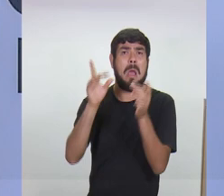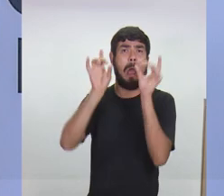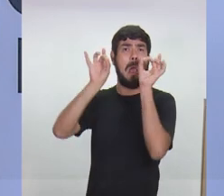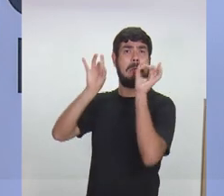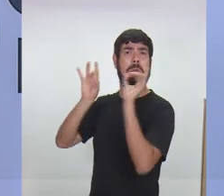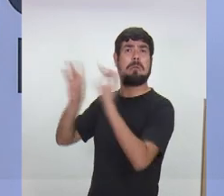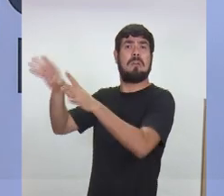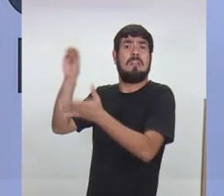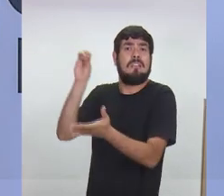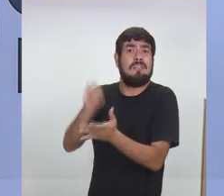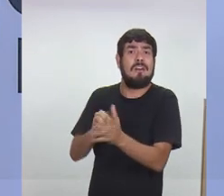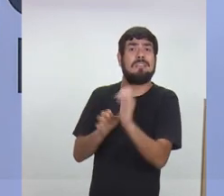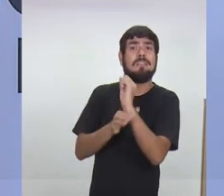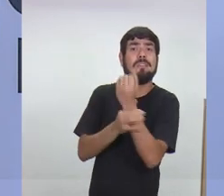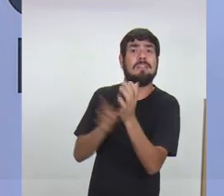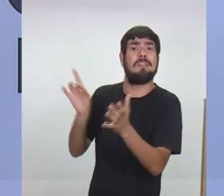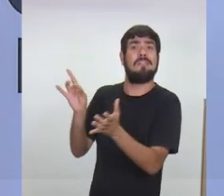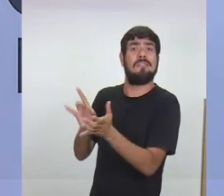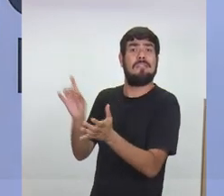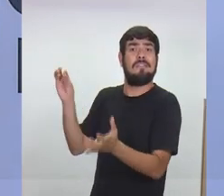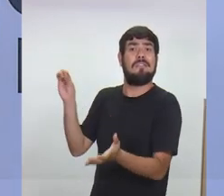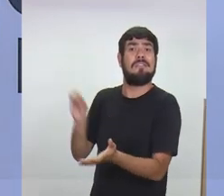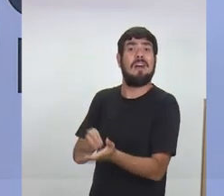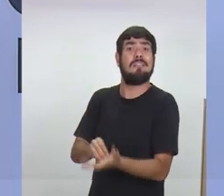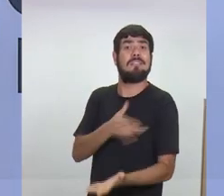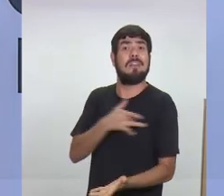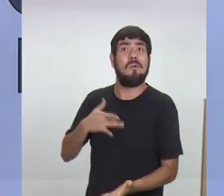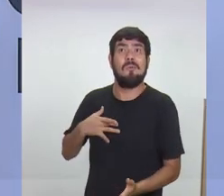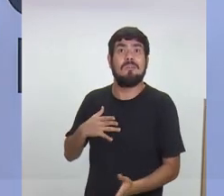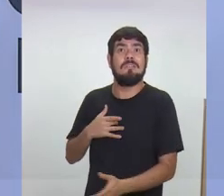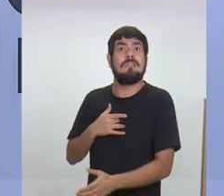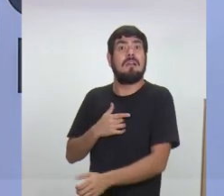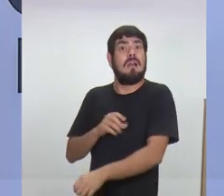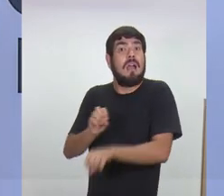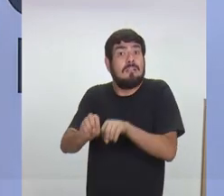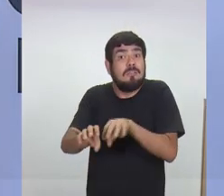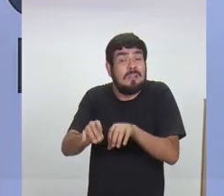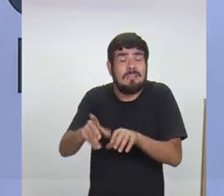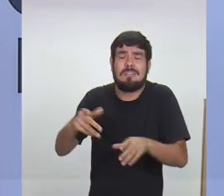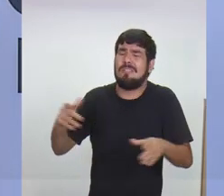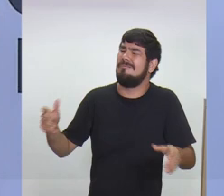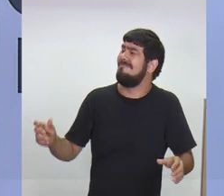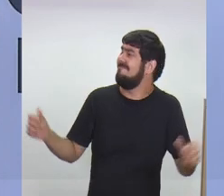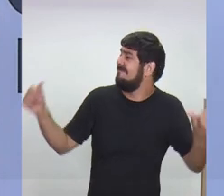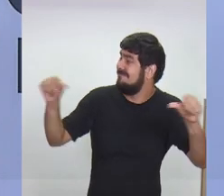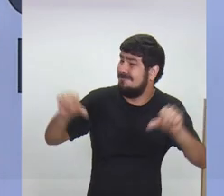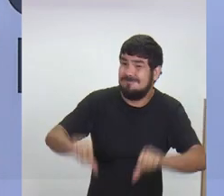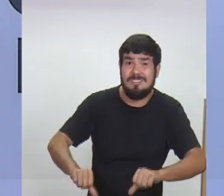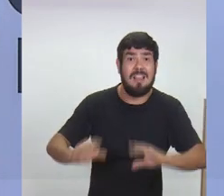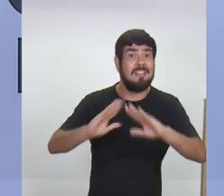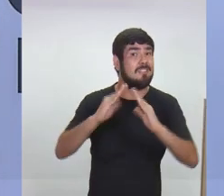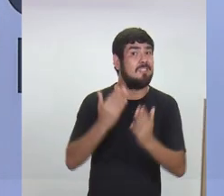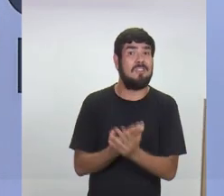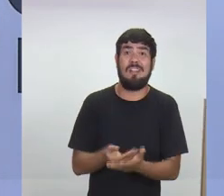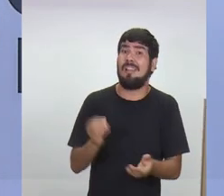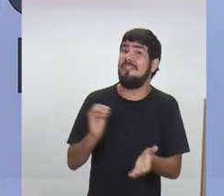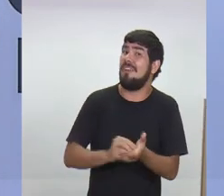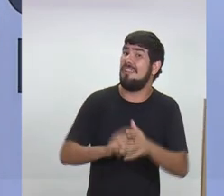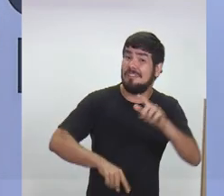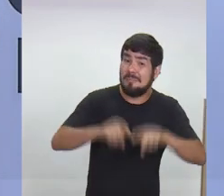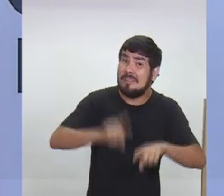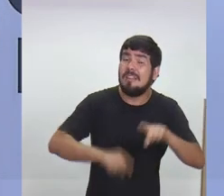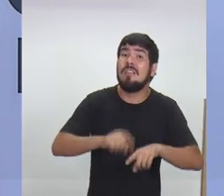seguranças estão sem saúde a educação está precária também as nossas escolas estão desaparelhados o que nós temos que